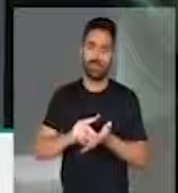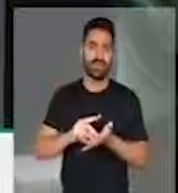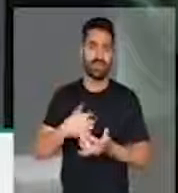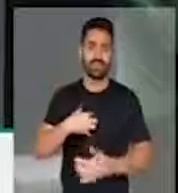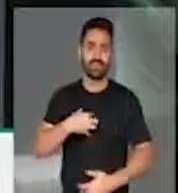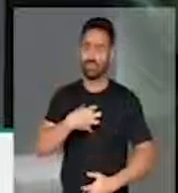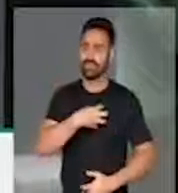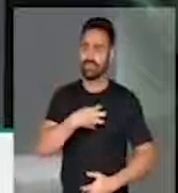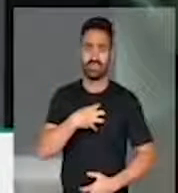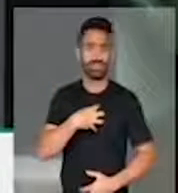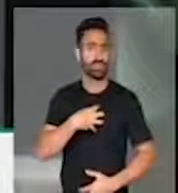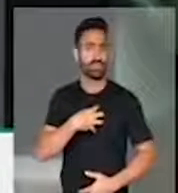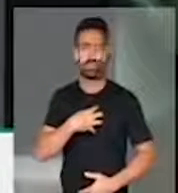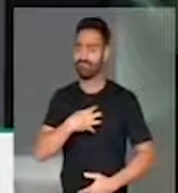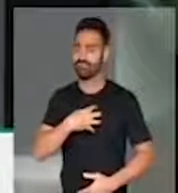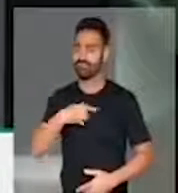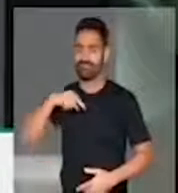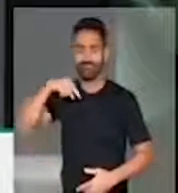decepcionado.